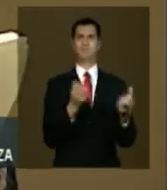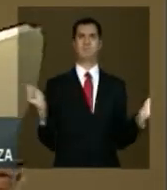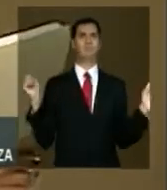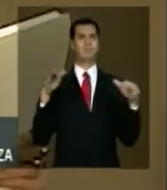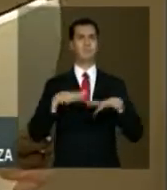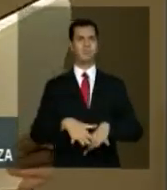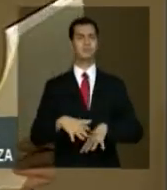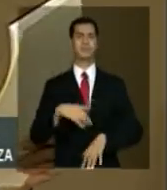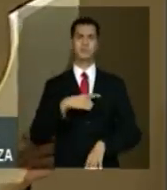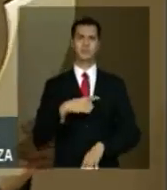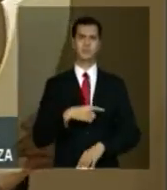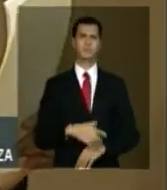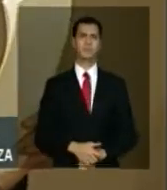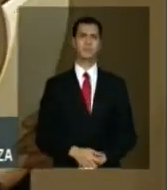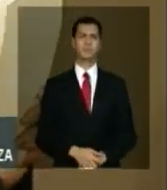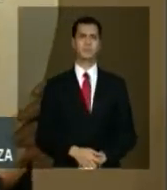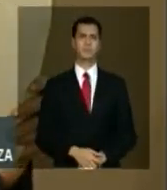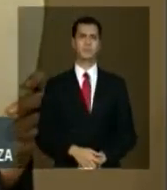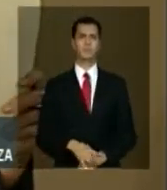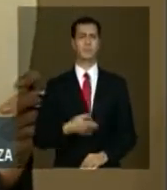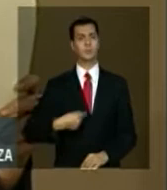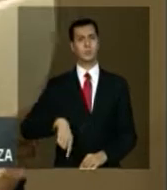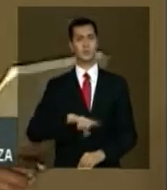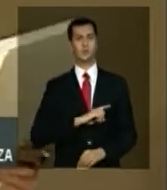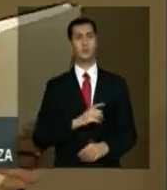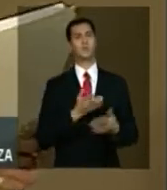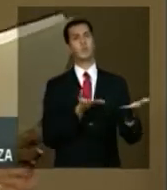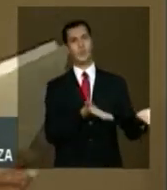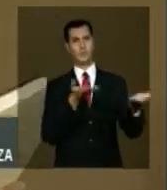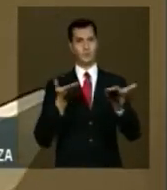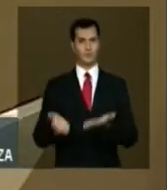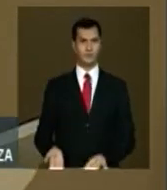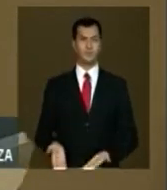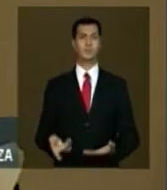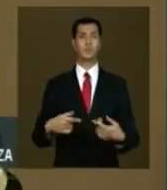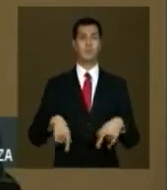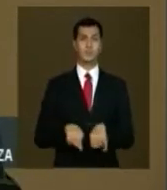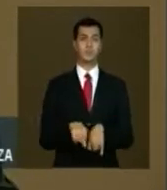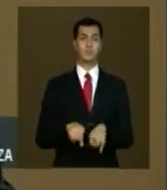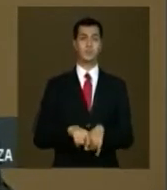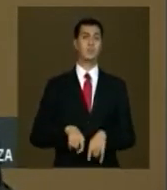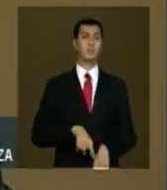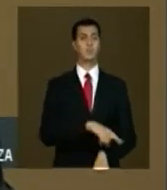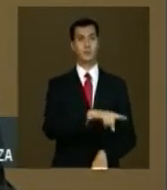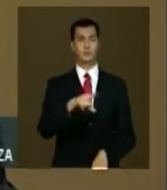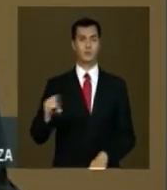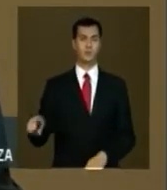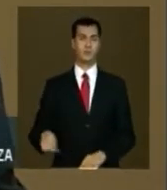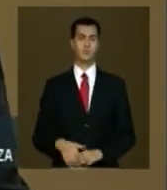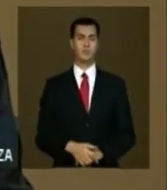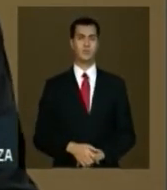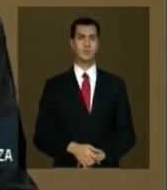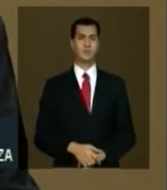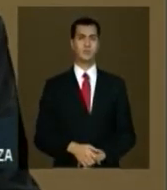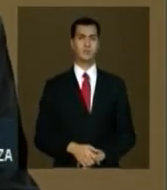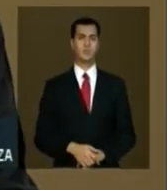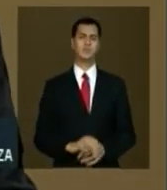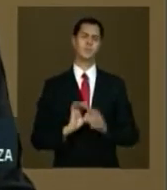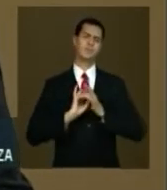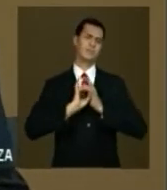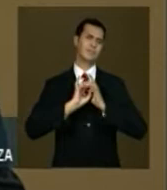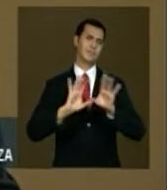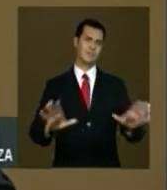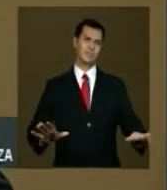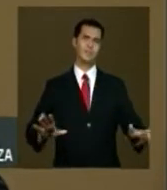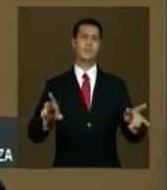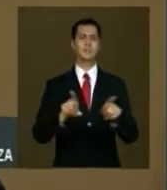interlocutores cabe reforçar nosso convite para que todos estejam não só bastante à vontade mas